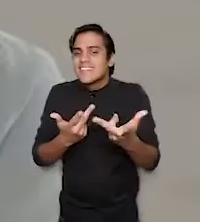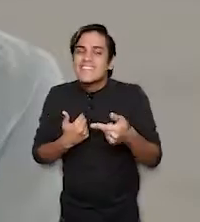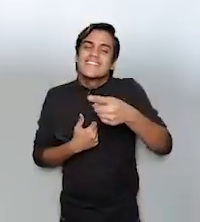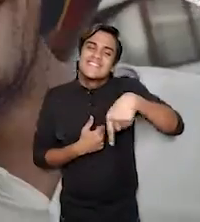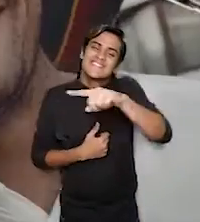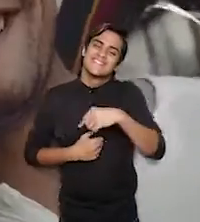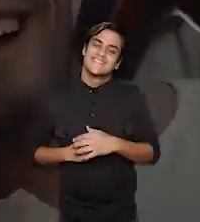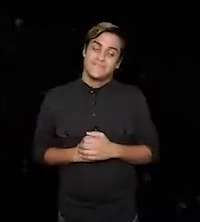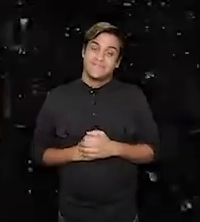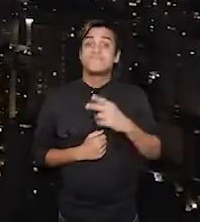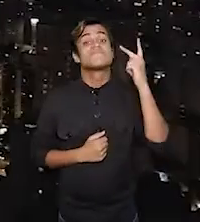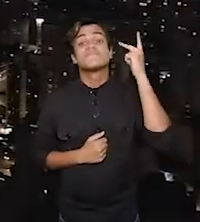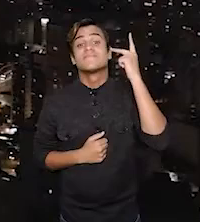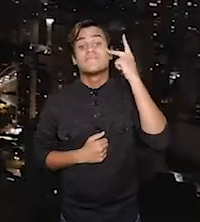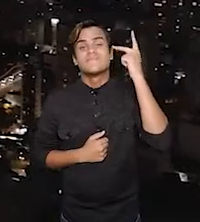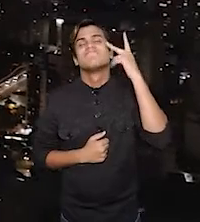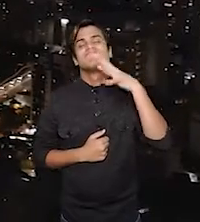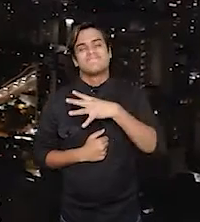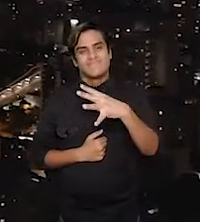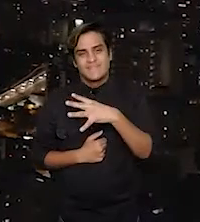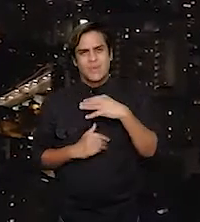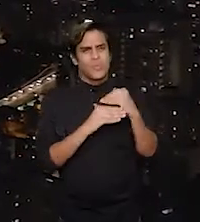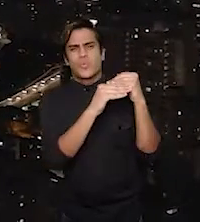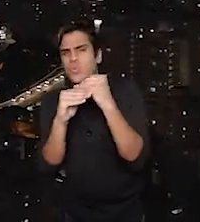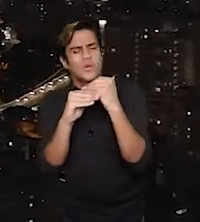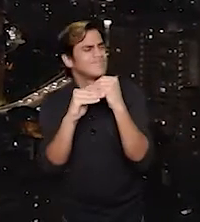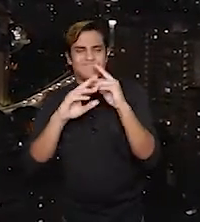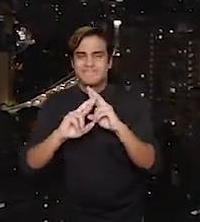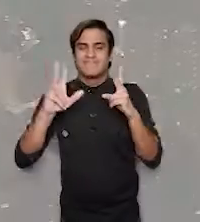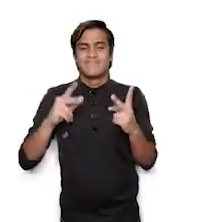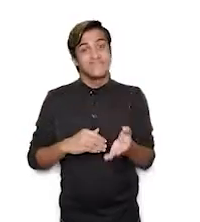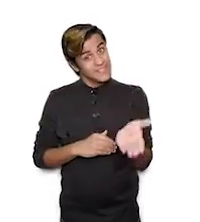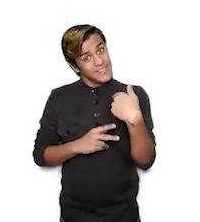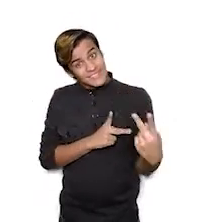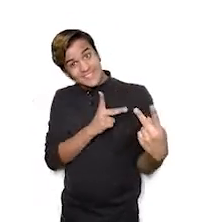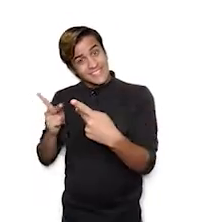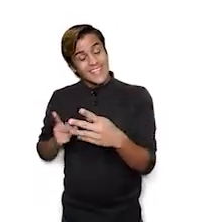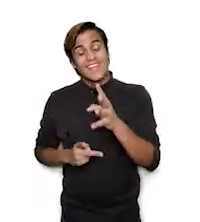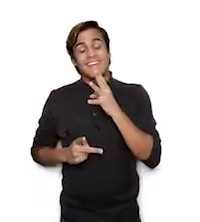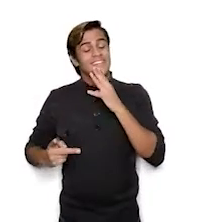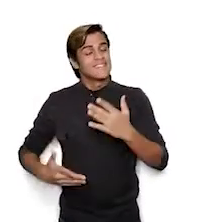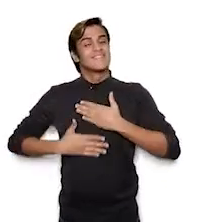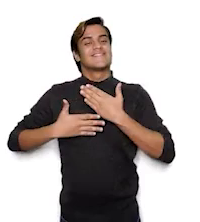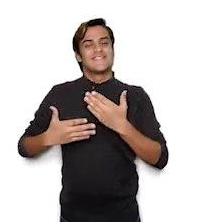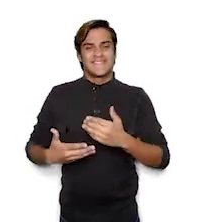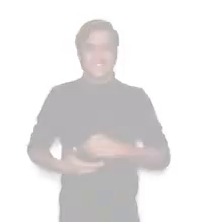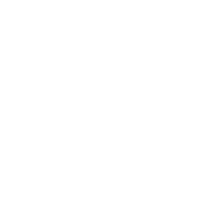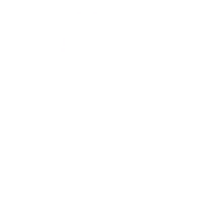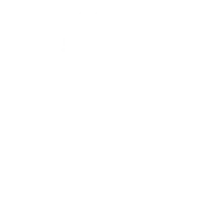braços abertos. São Paulo. Uma cidade como nenhuma outra. Venha nos visitar e se surpreender.